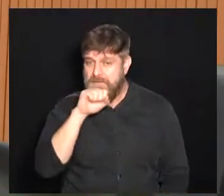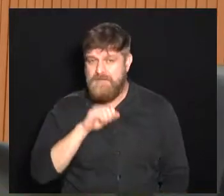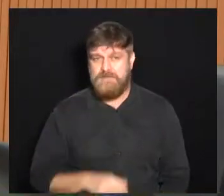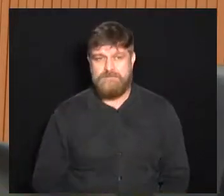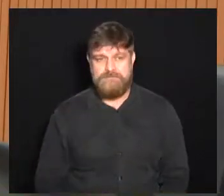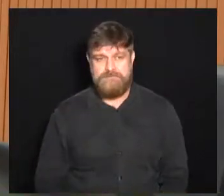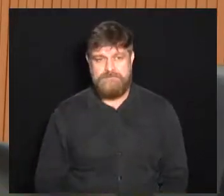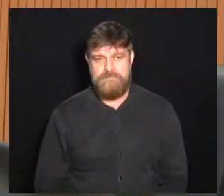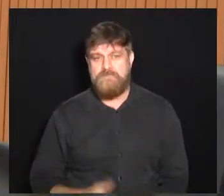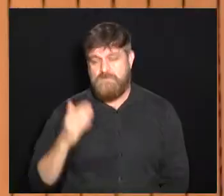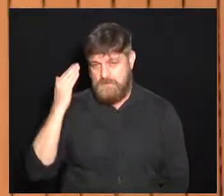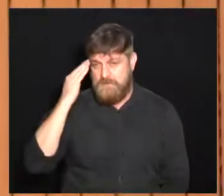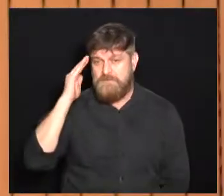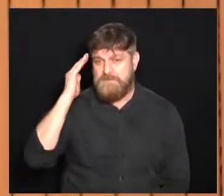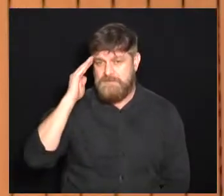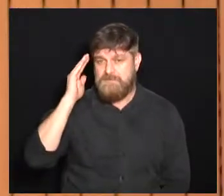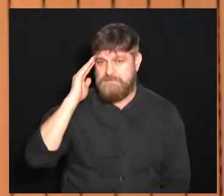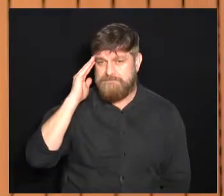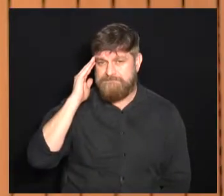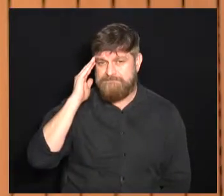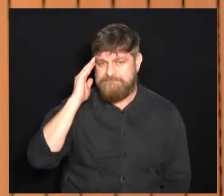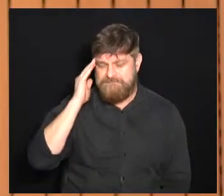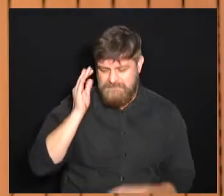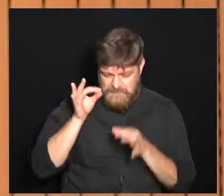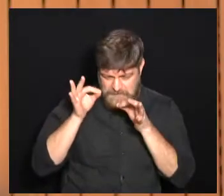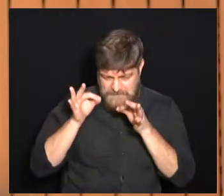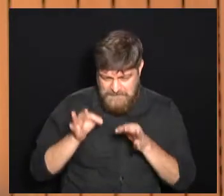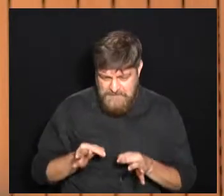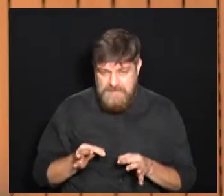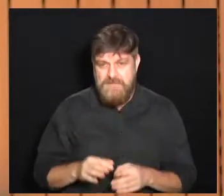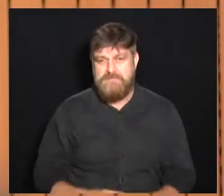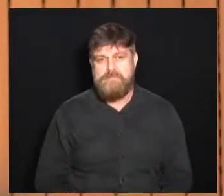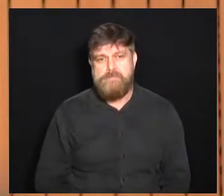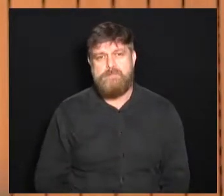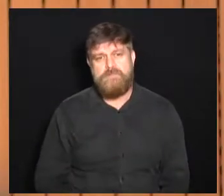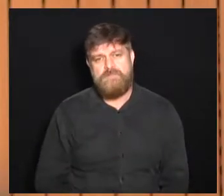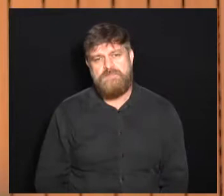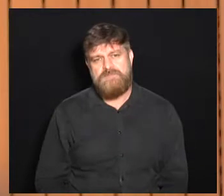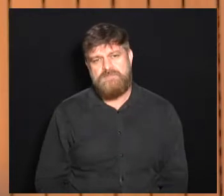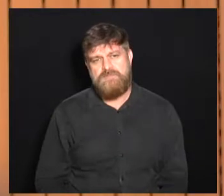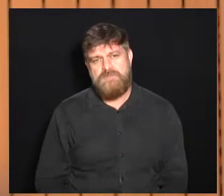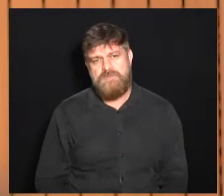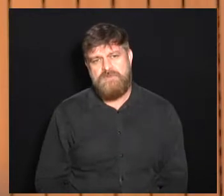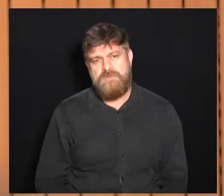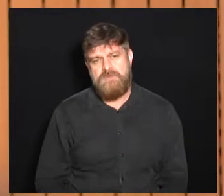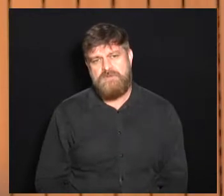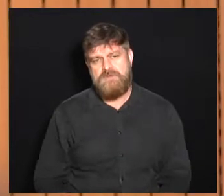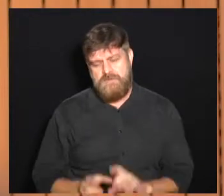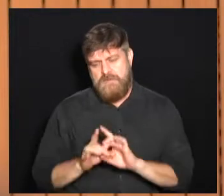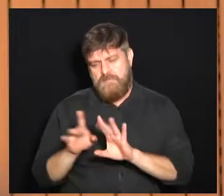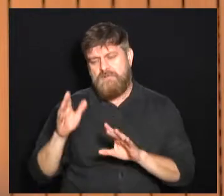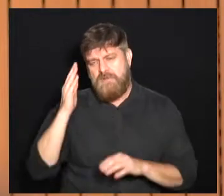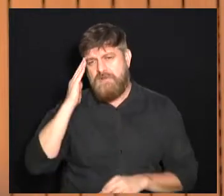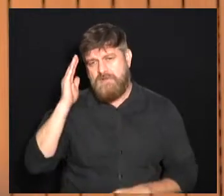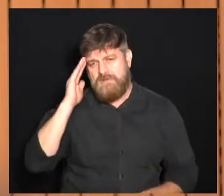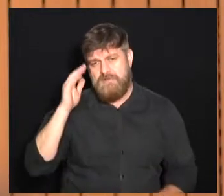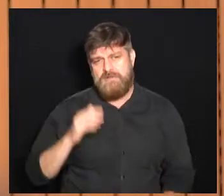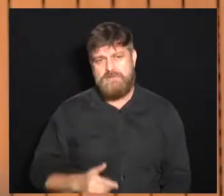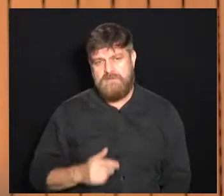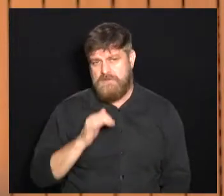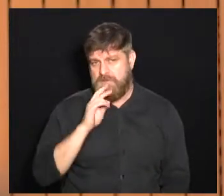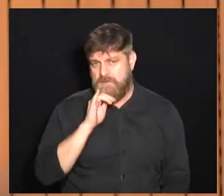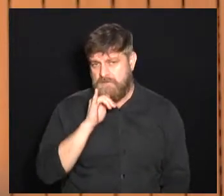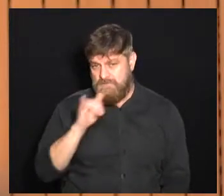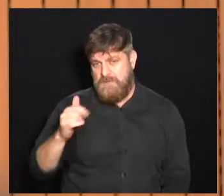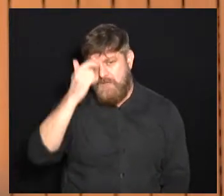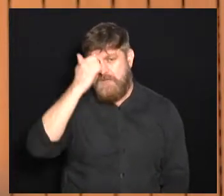eu entendo vocês perfeitamente. Gente, vocês podem... Tudo bem, eu entendo. Eu vou falar para vocês que eu